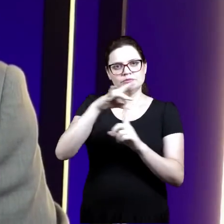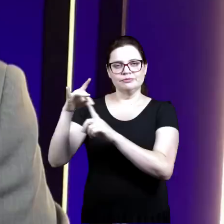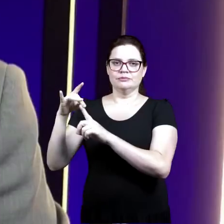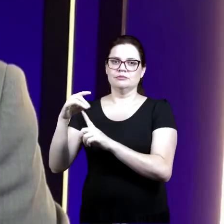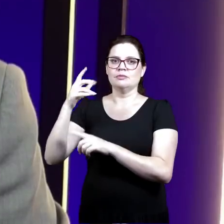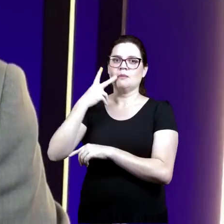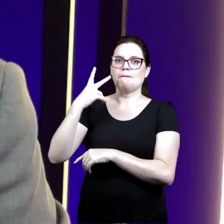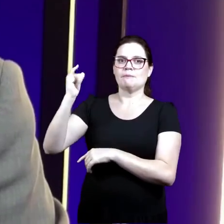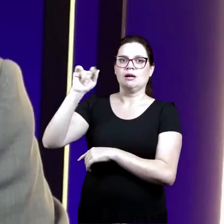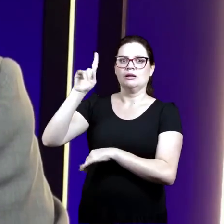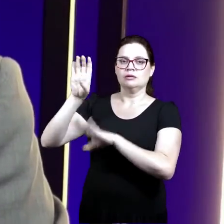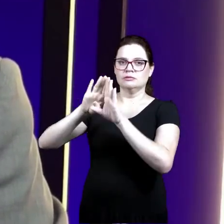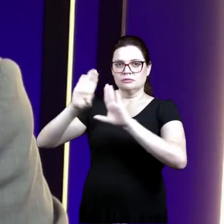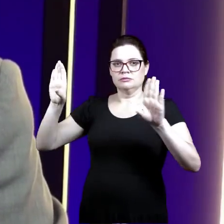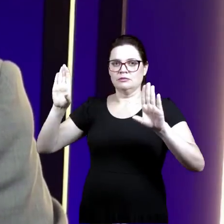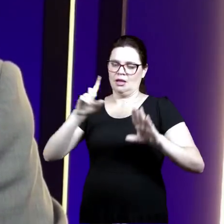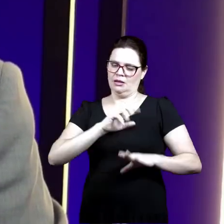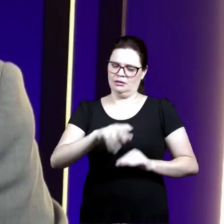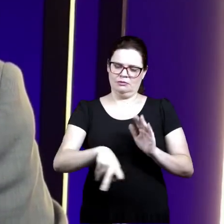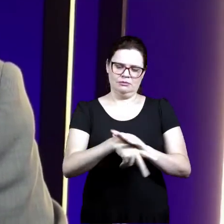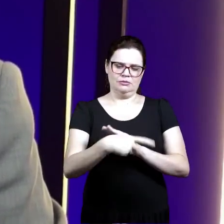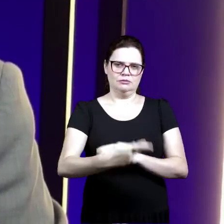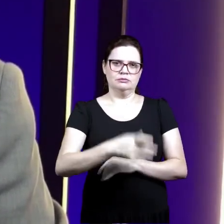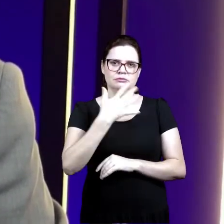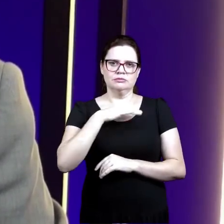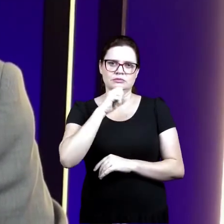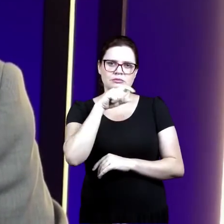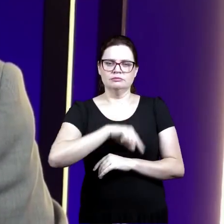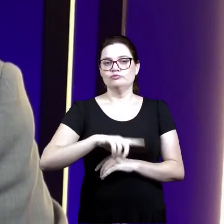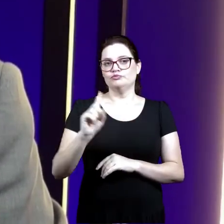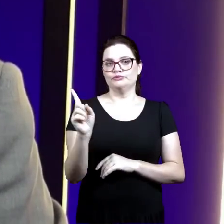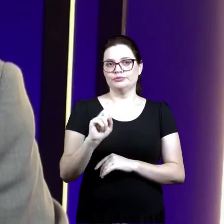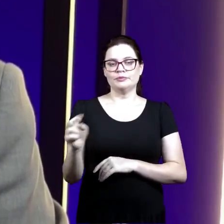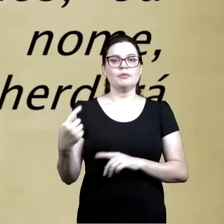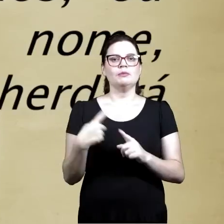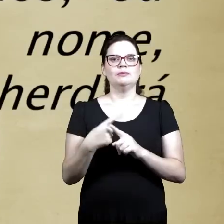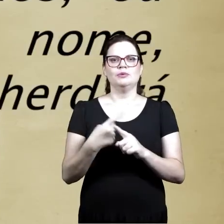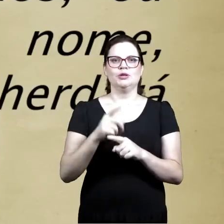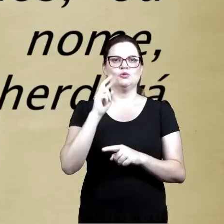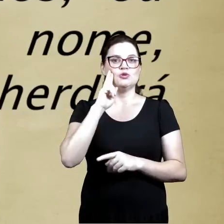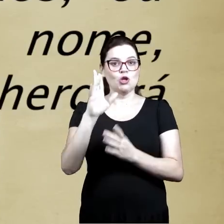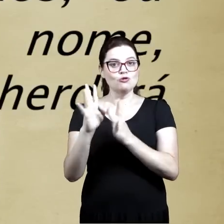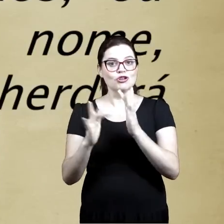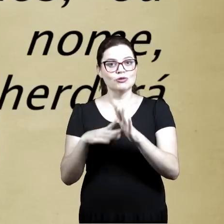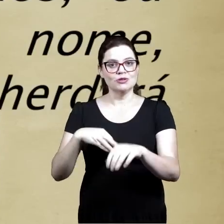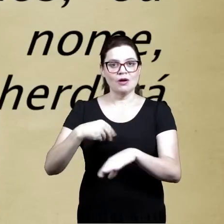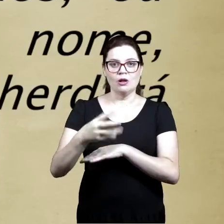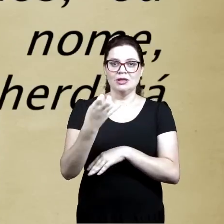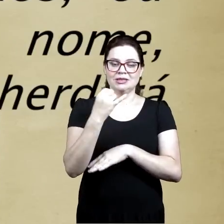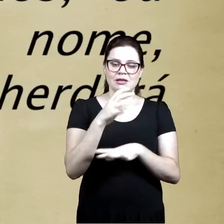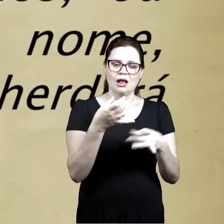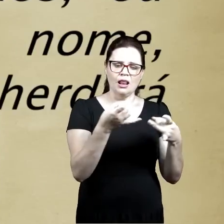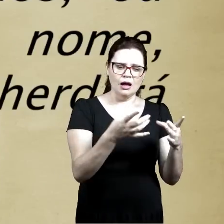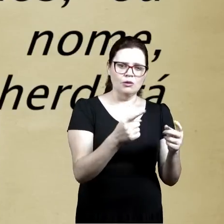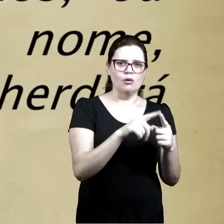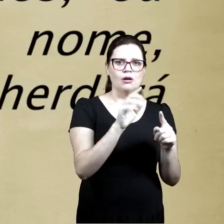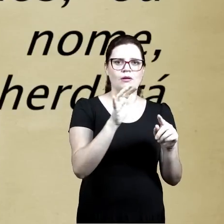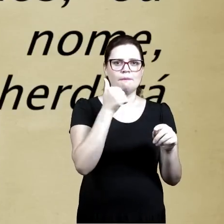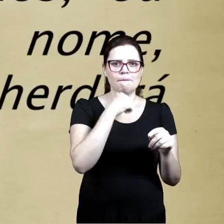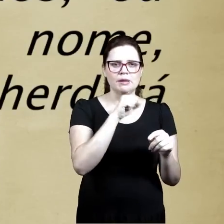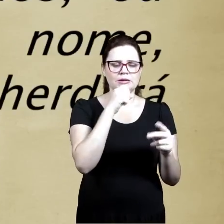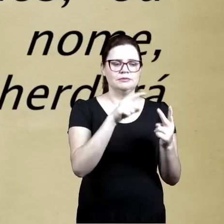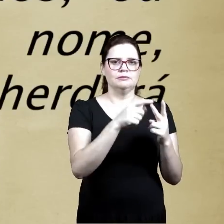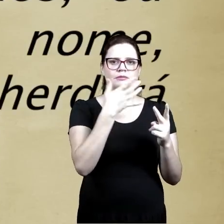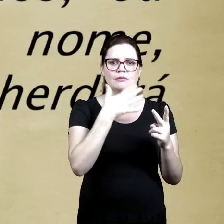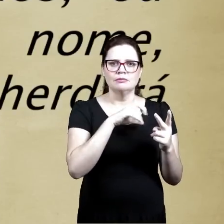né? Uhum. Mas por um pai lá da eternidade, né? Jesus disse assim: aquele que abandonar pai, mãe, irmão, irmã, por amor de